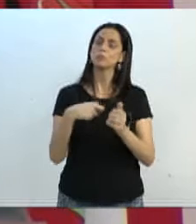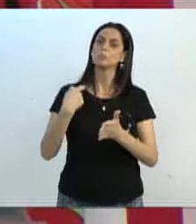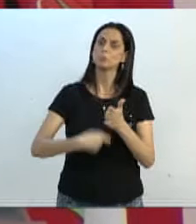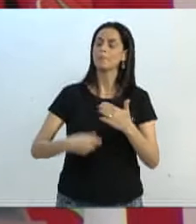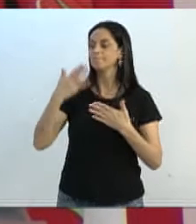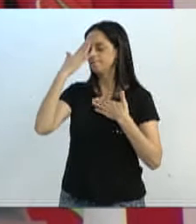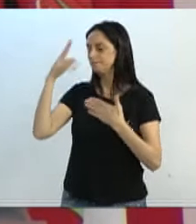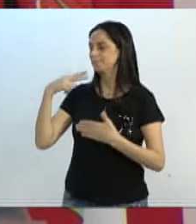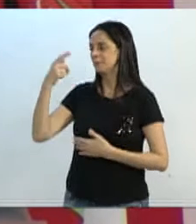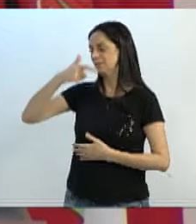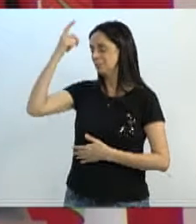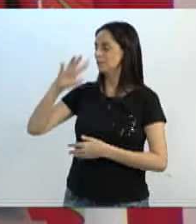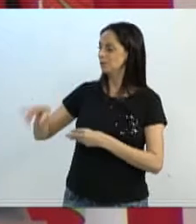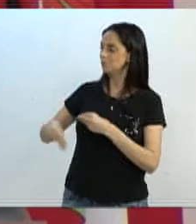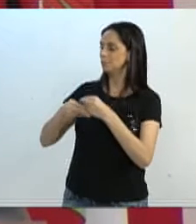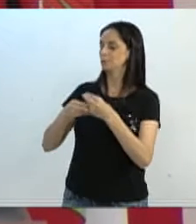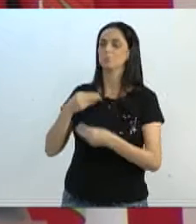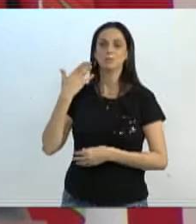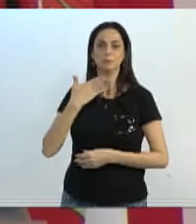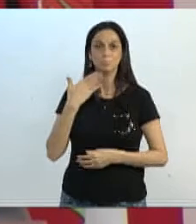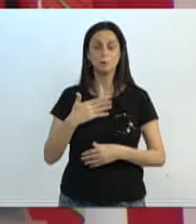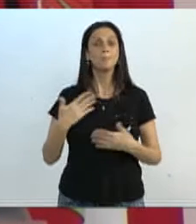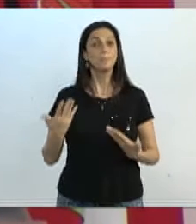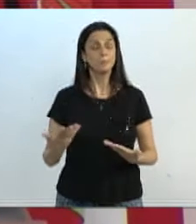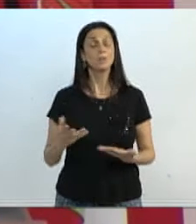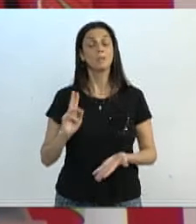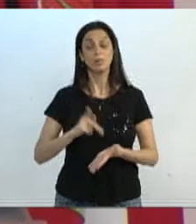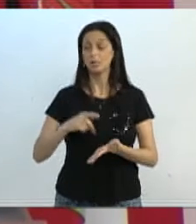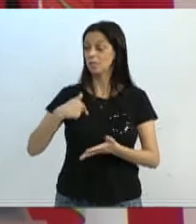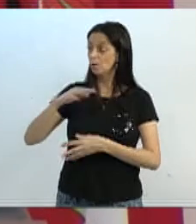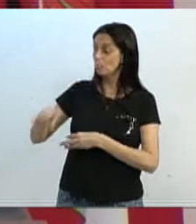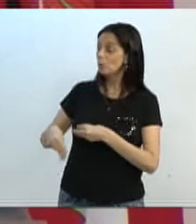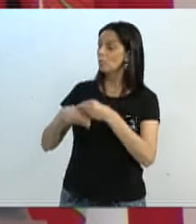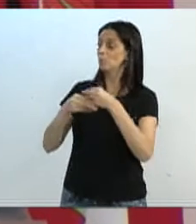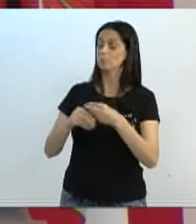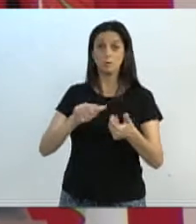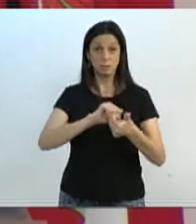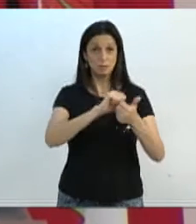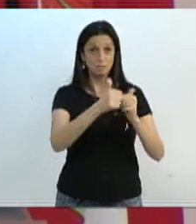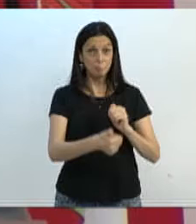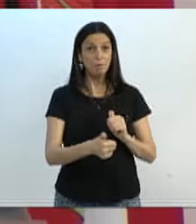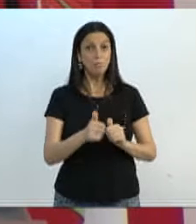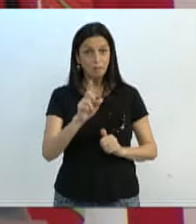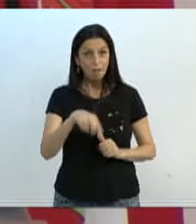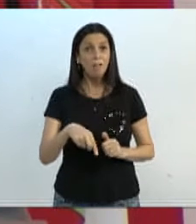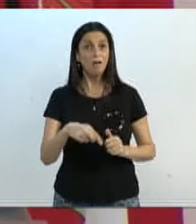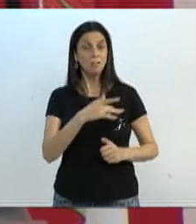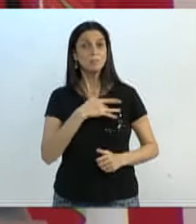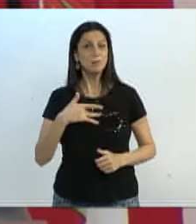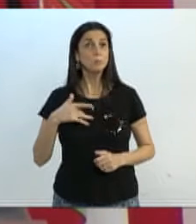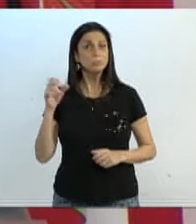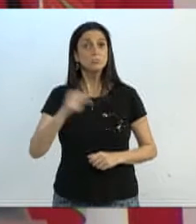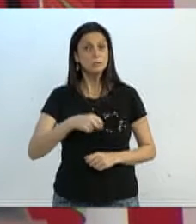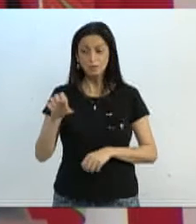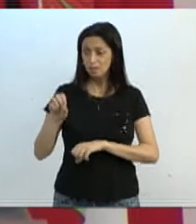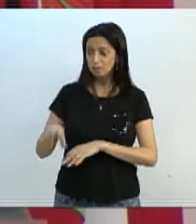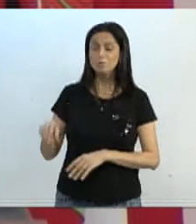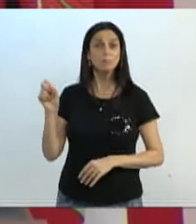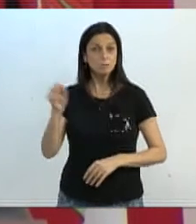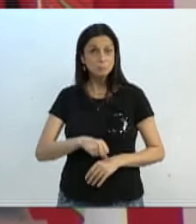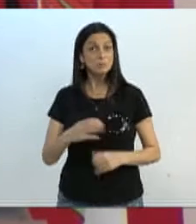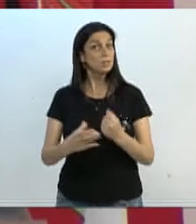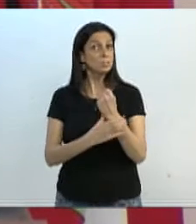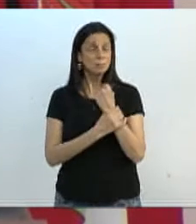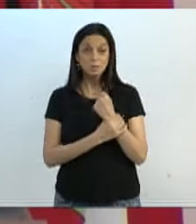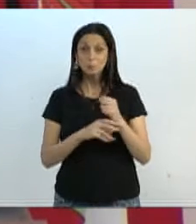pelas palavras, vereador Adriano. E complemento, né, falando que esporte é saúde, esporte é educação, esporte é segurança pública,